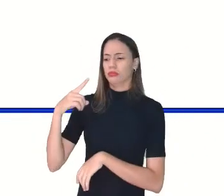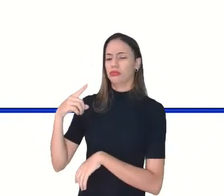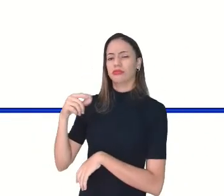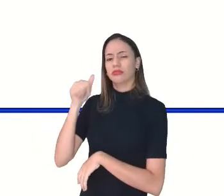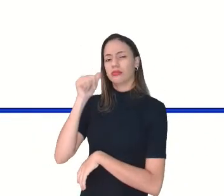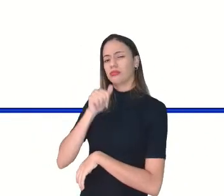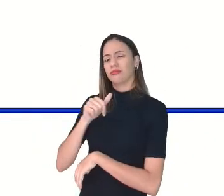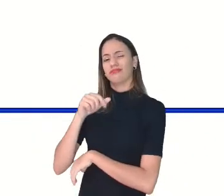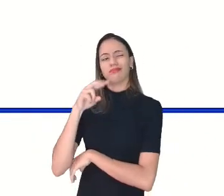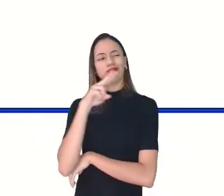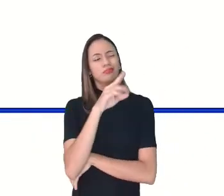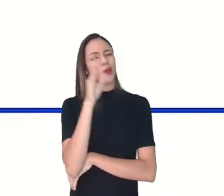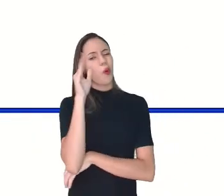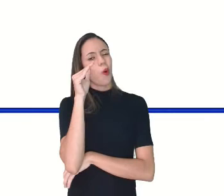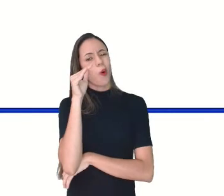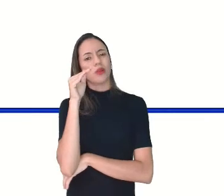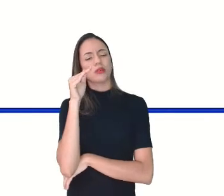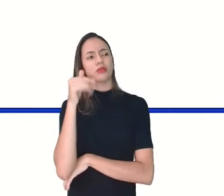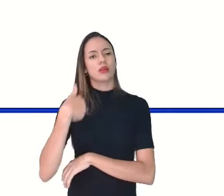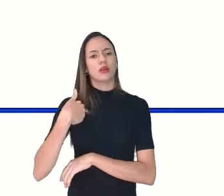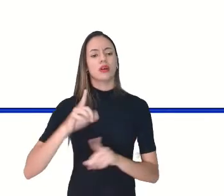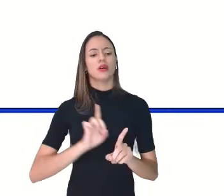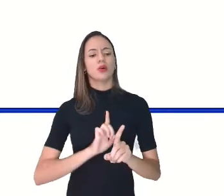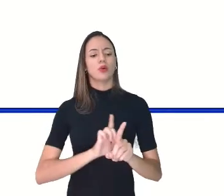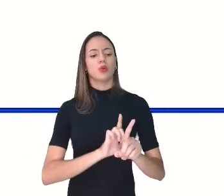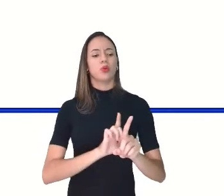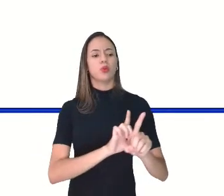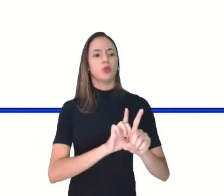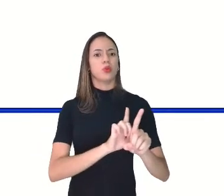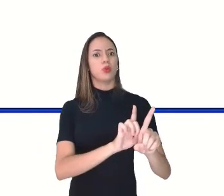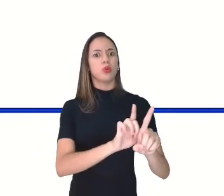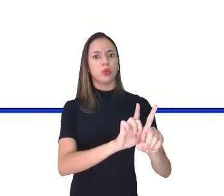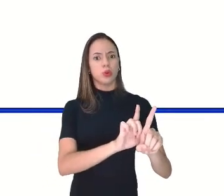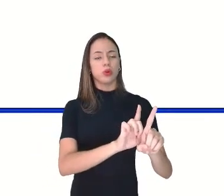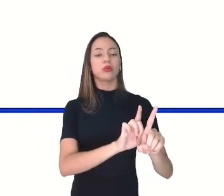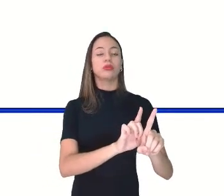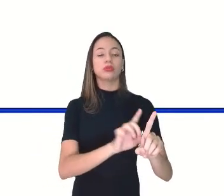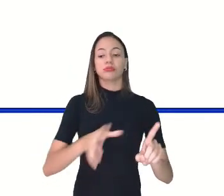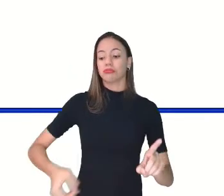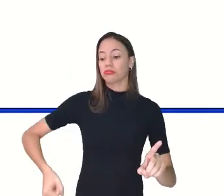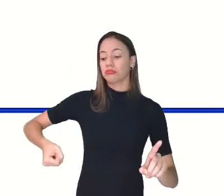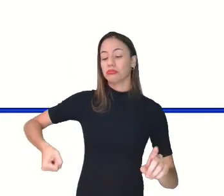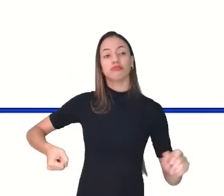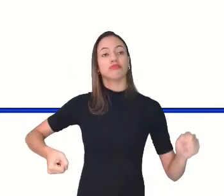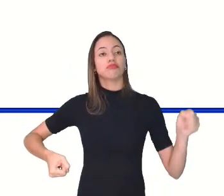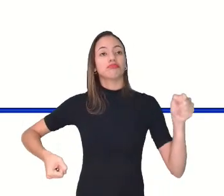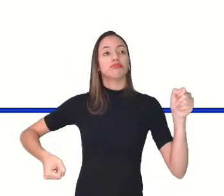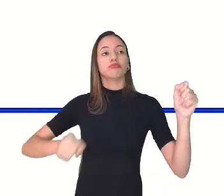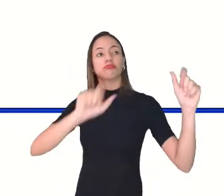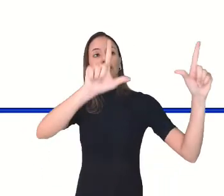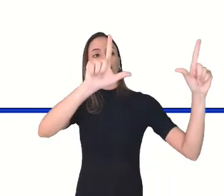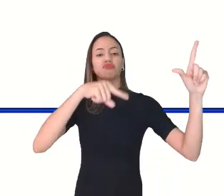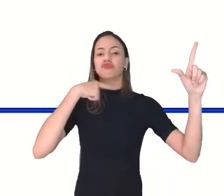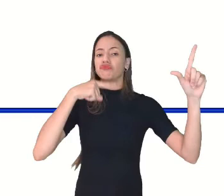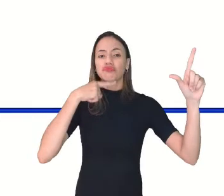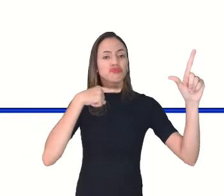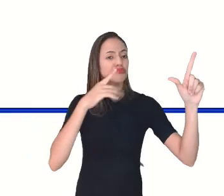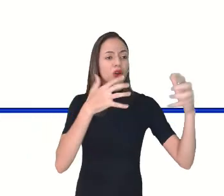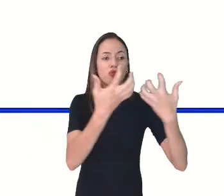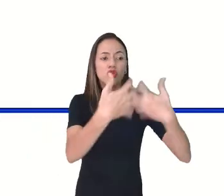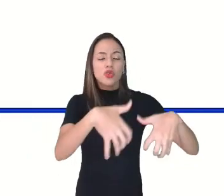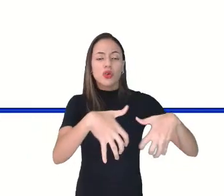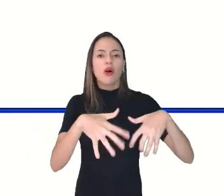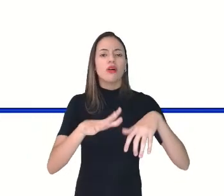curiosa, resolve seguir esse homem, né? E lá vai ele andando com essa plaquinha escrito não funciona pelas